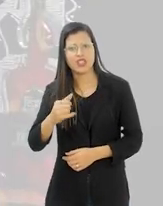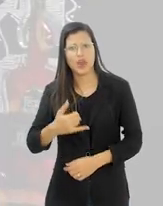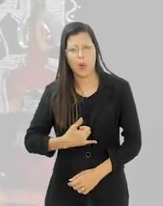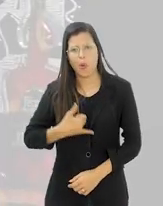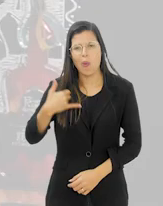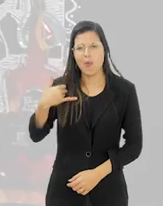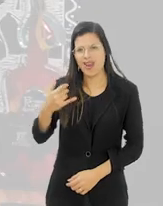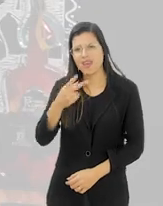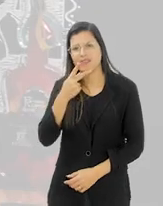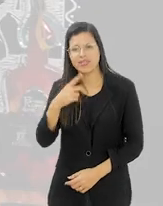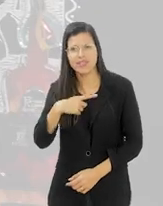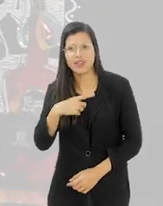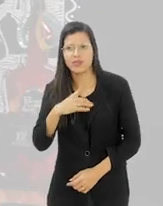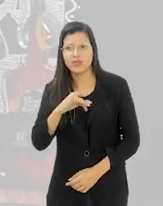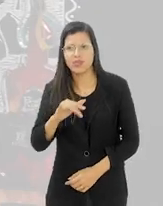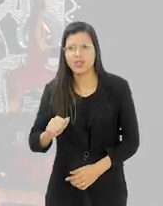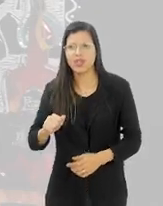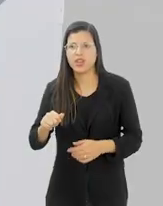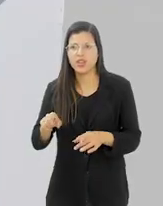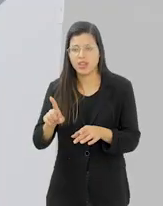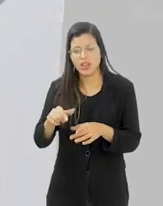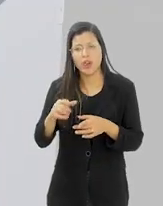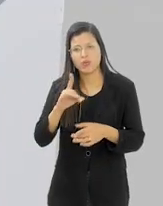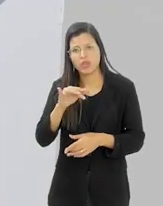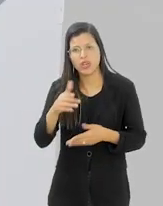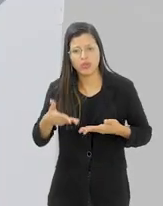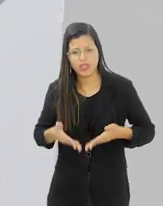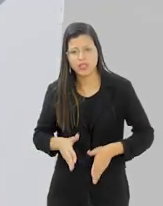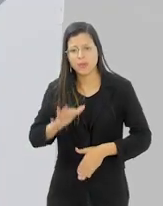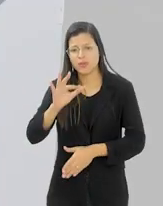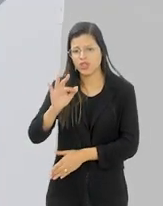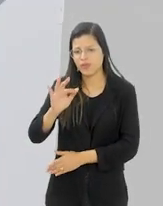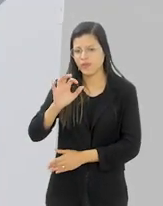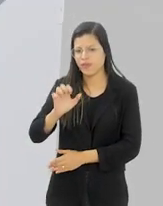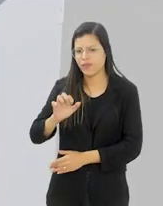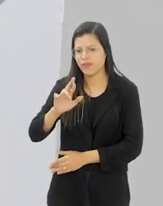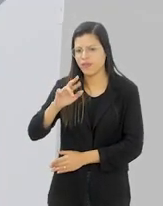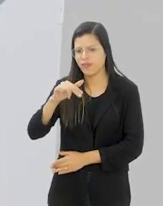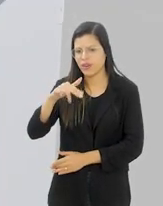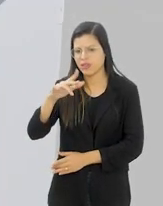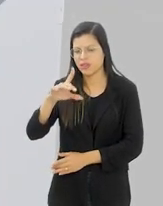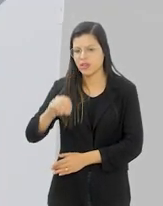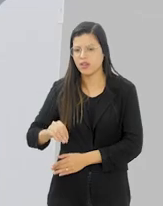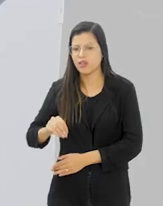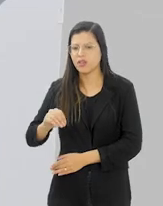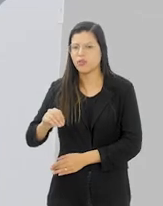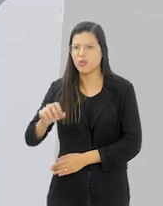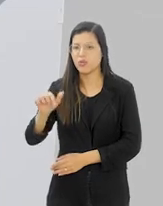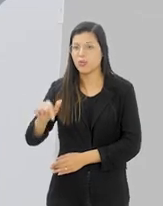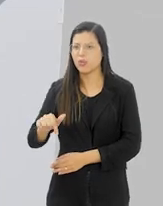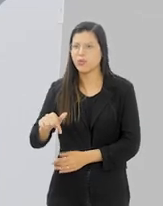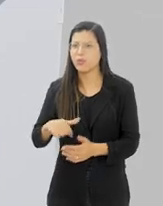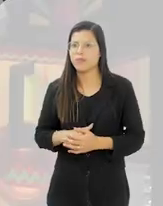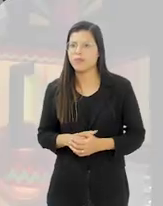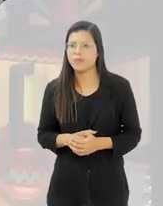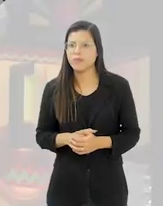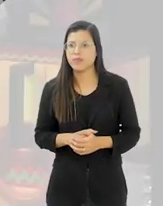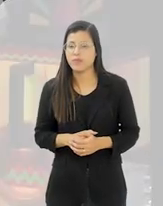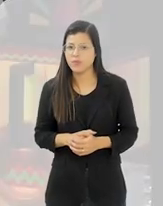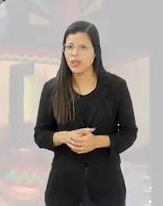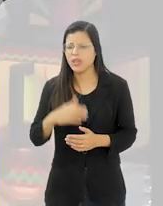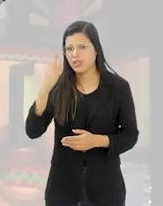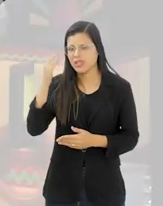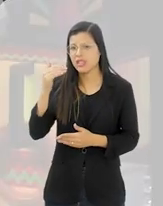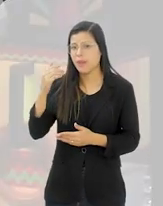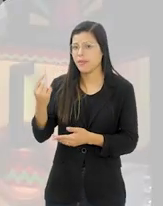poder se orgulhar e dizer, olha, é meu dia. E o dia do nascimento de Fernando Pamplona. É, isso aí também é muito, né, importante. Que é mais forte ainda, né? Que a gente sabe que lá